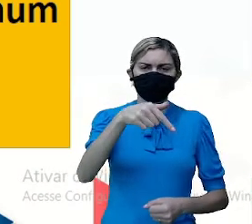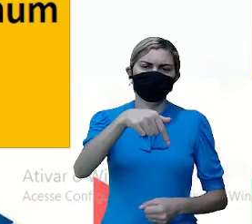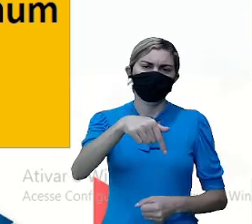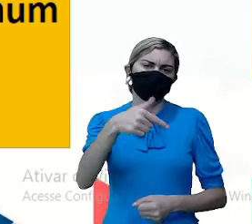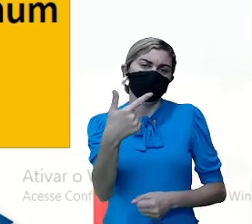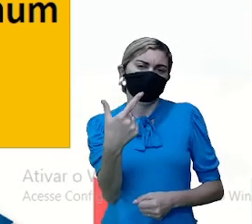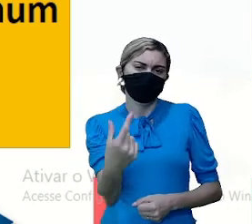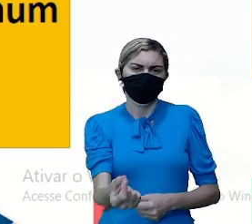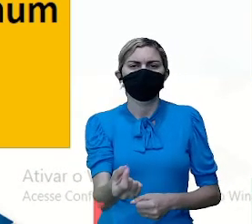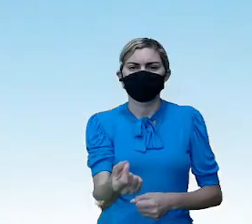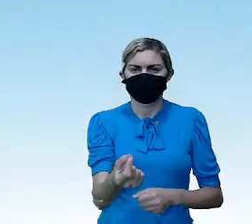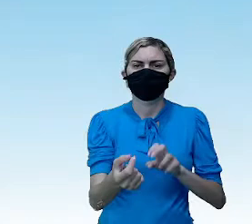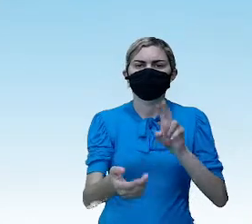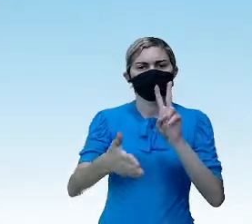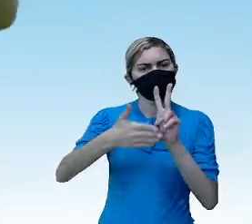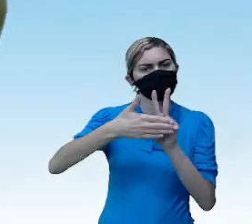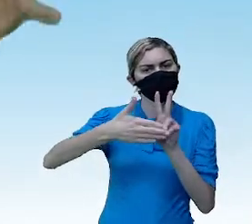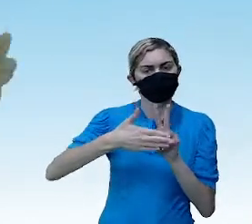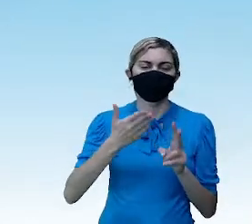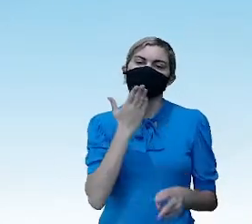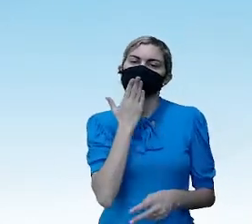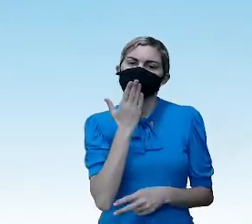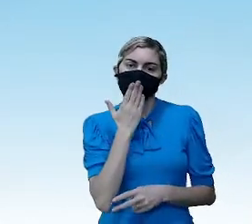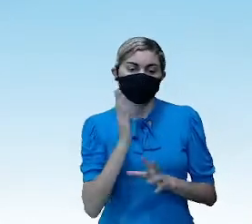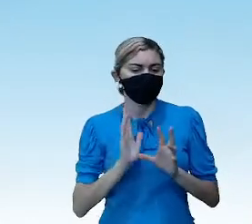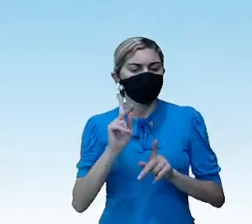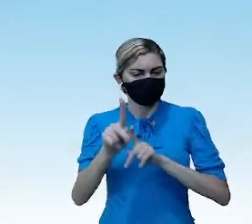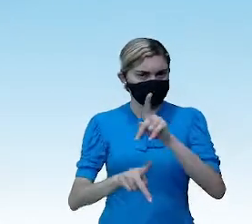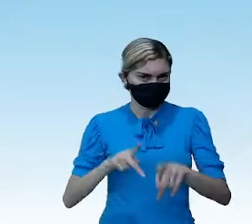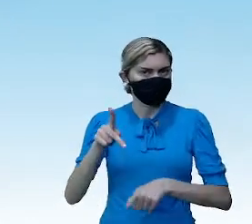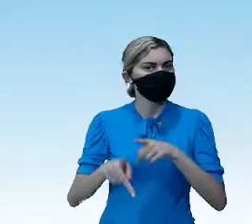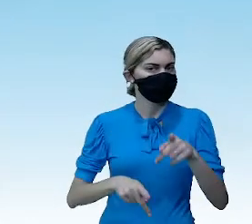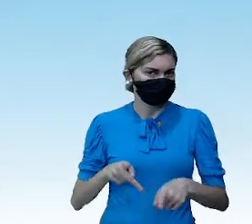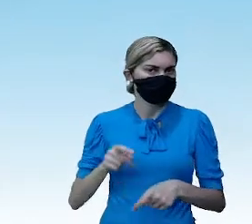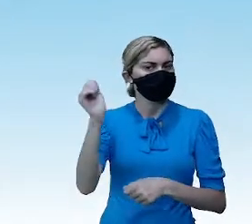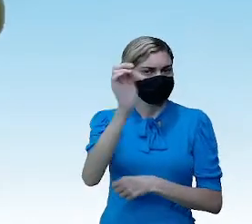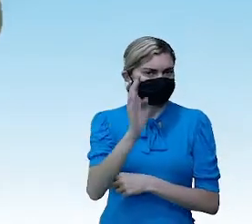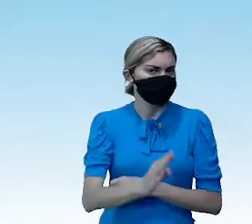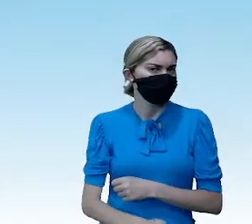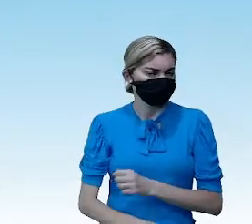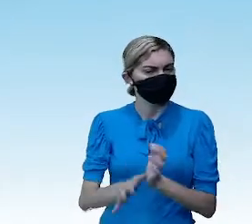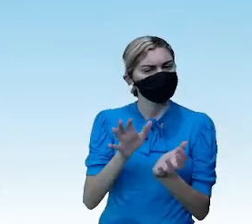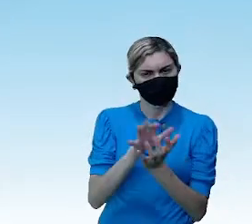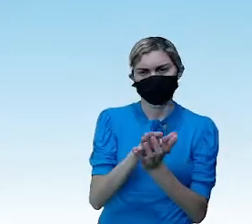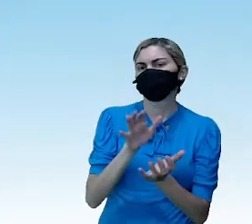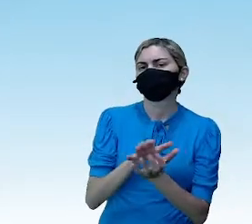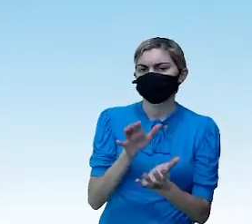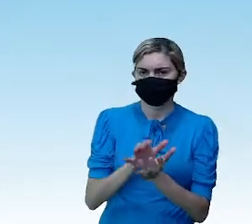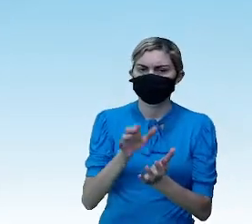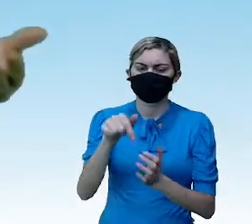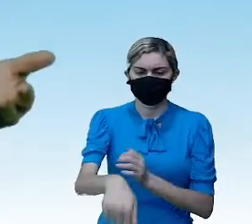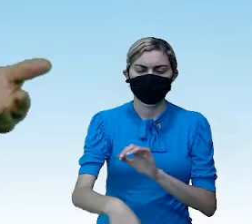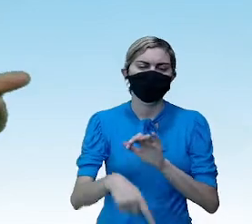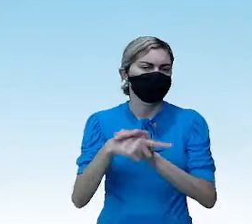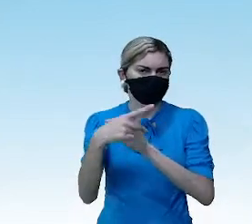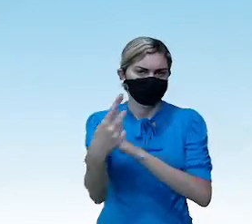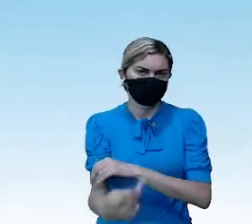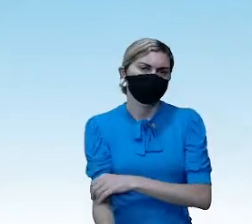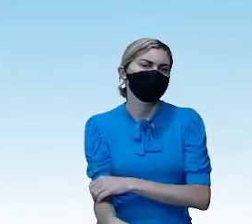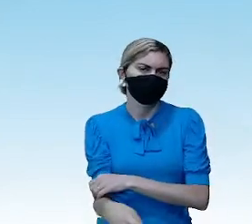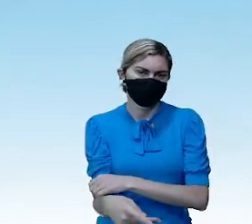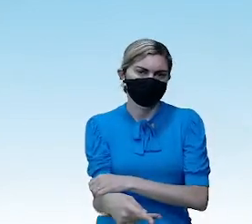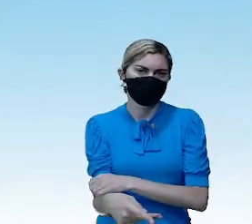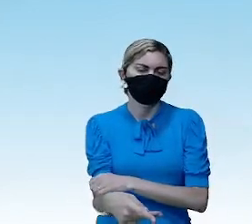25.720 índios. Essa é a população de brasileiros, pernambucanos, que pertencem o quê?